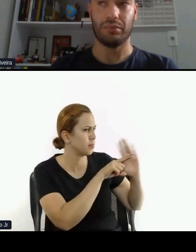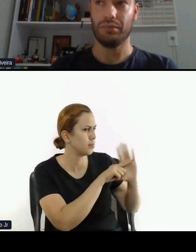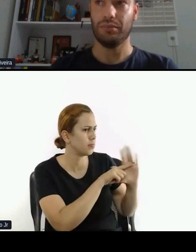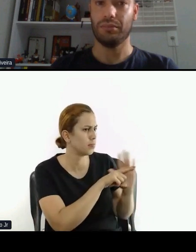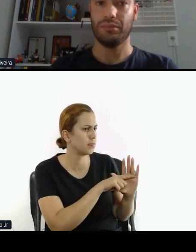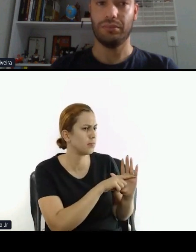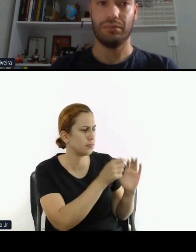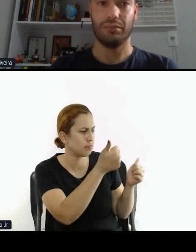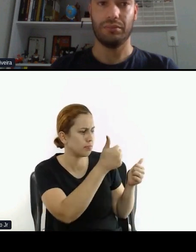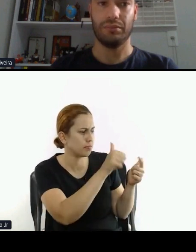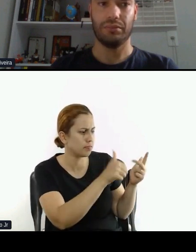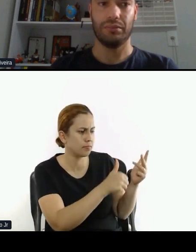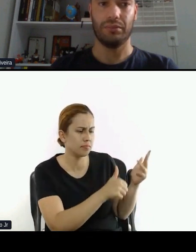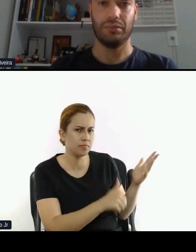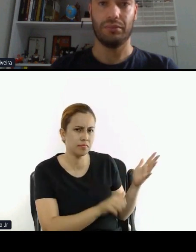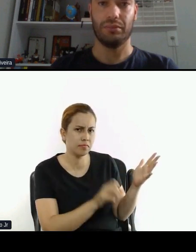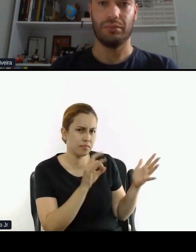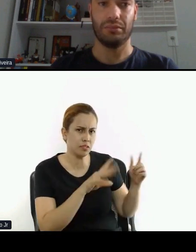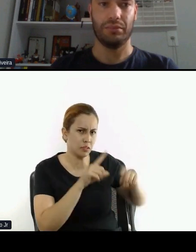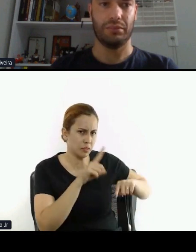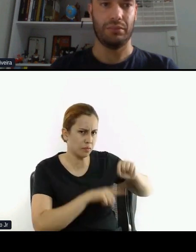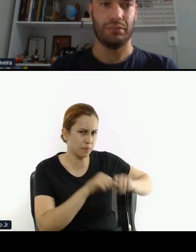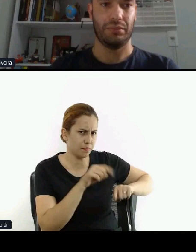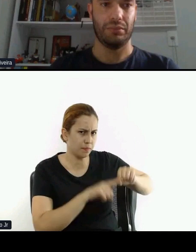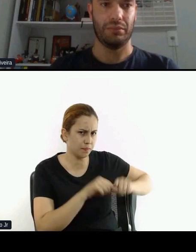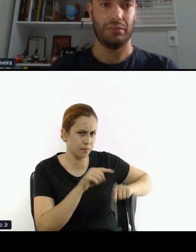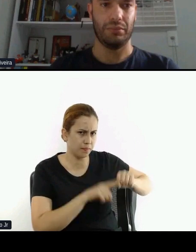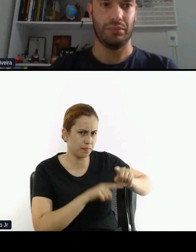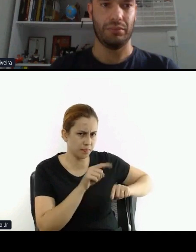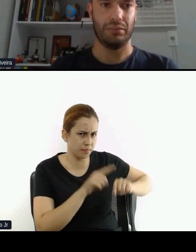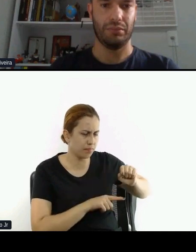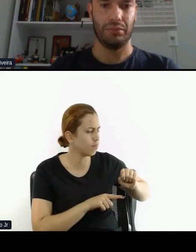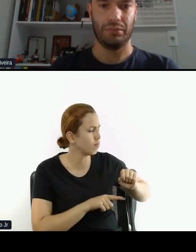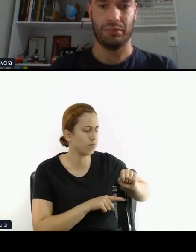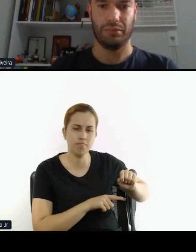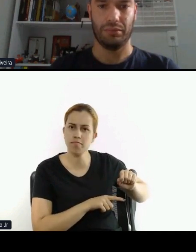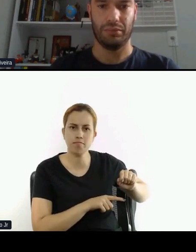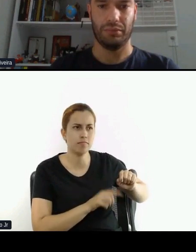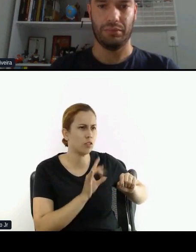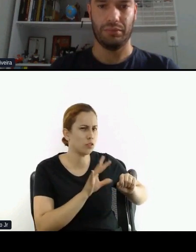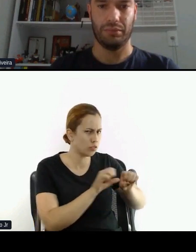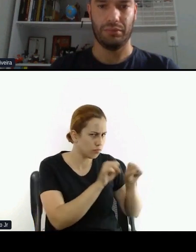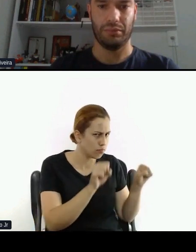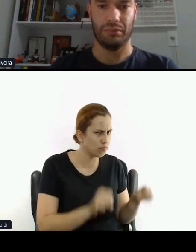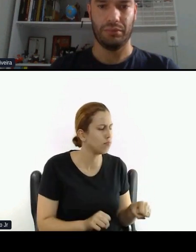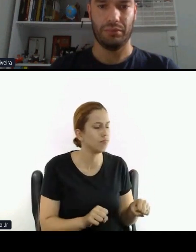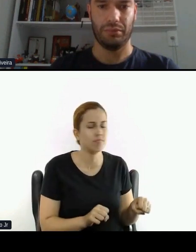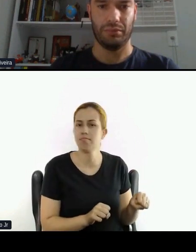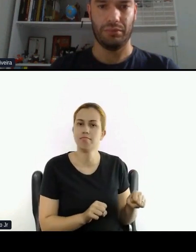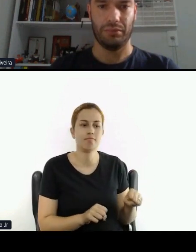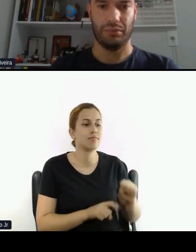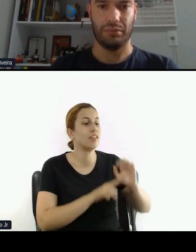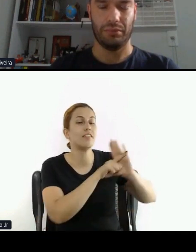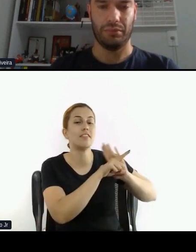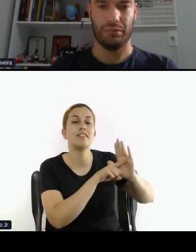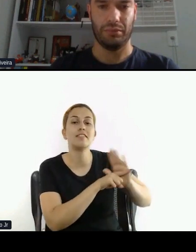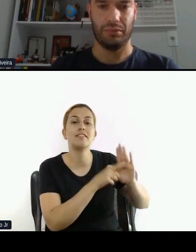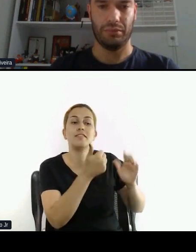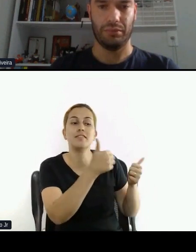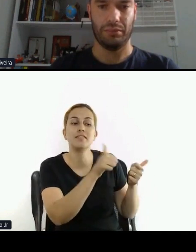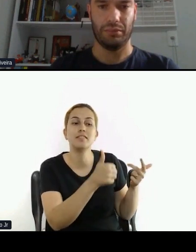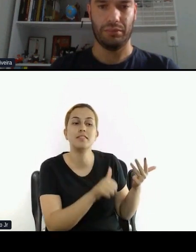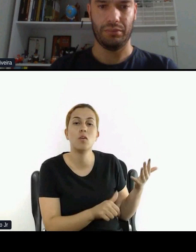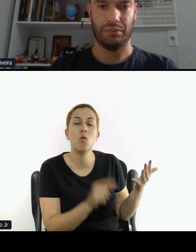questão dos produtos de software, de sistemas e tal. Ele verifica, por exemplo, a questão